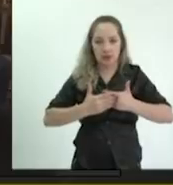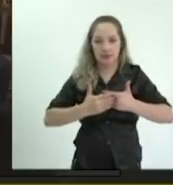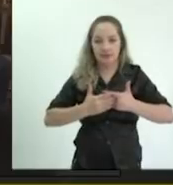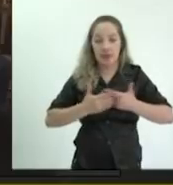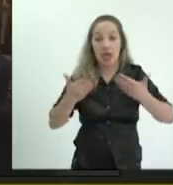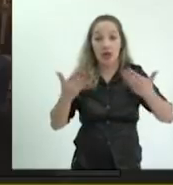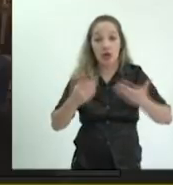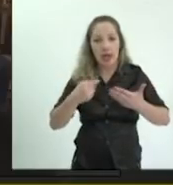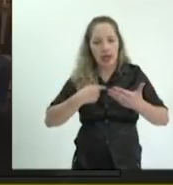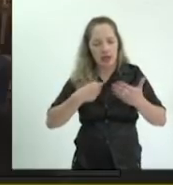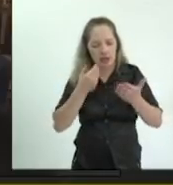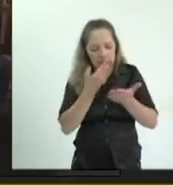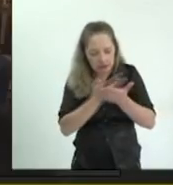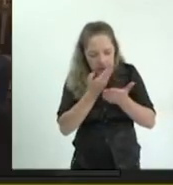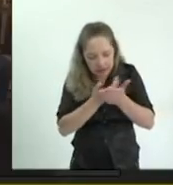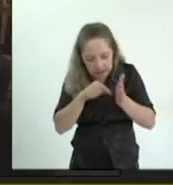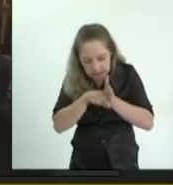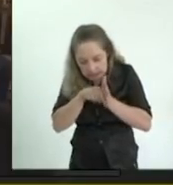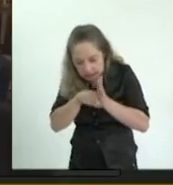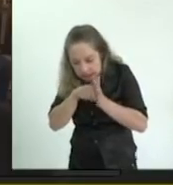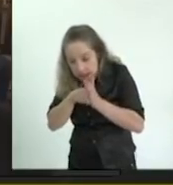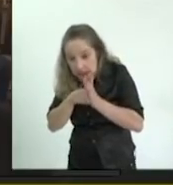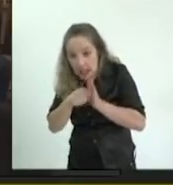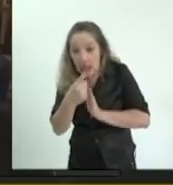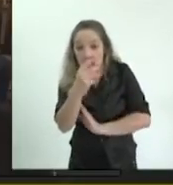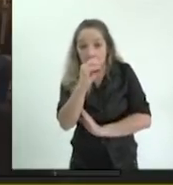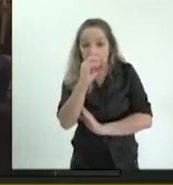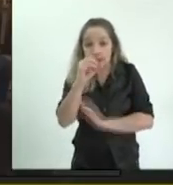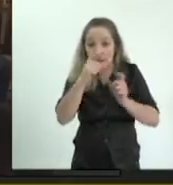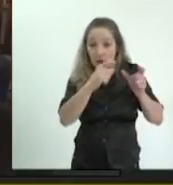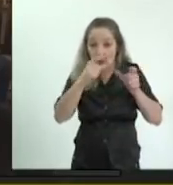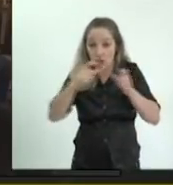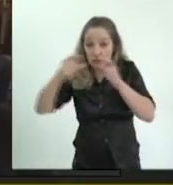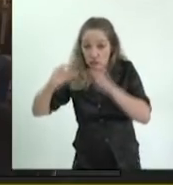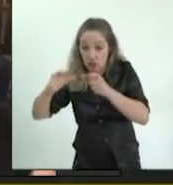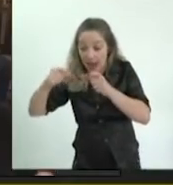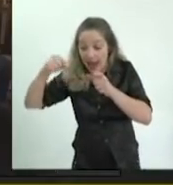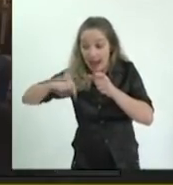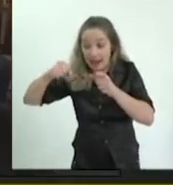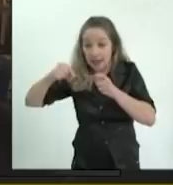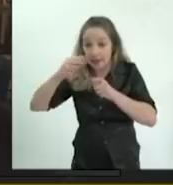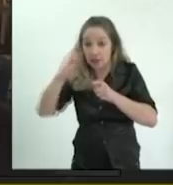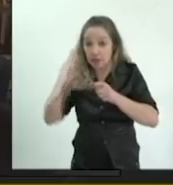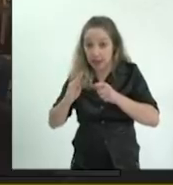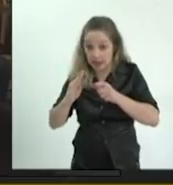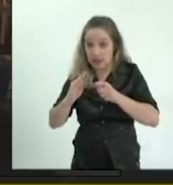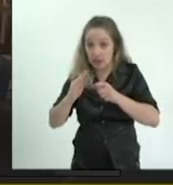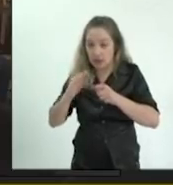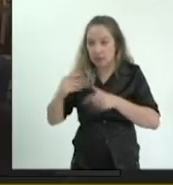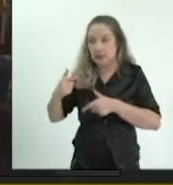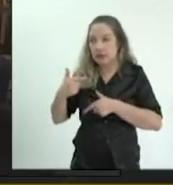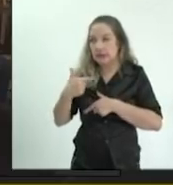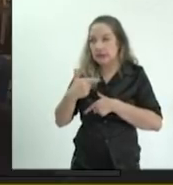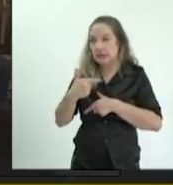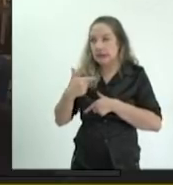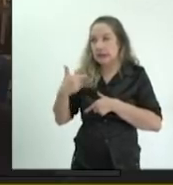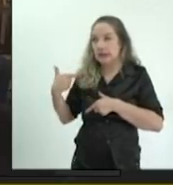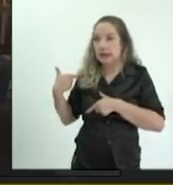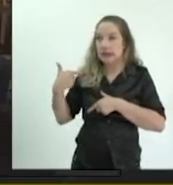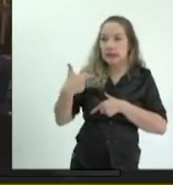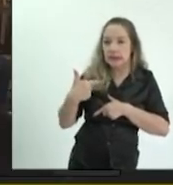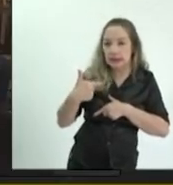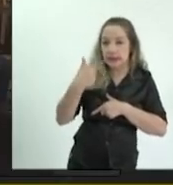levantamento de 100 destinos do Brasil, a gente está acompanhando de 7 semanas para cá a evolução de casos, de novos casos